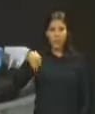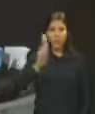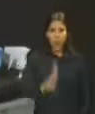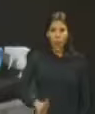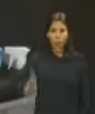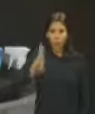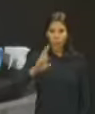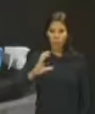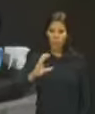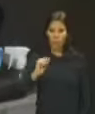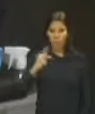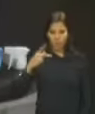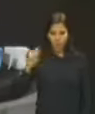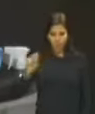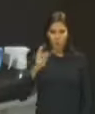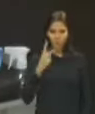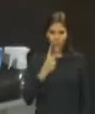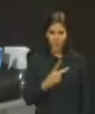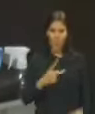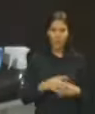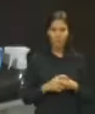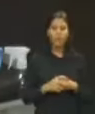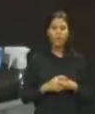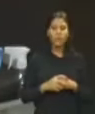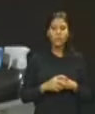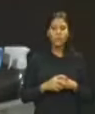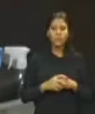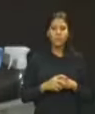CAPES, como ele bem mesmo diz, que ele foi salvo pelo CAPES,